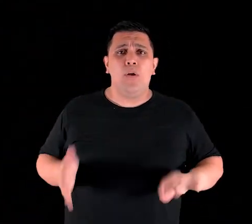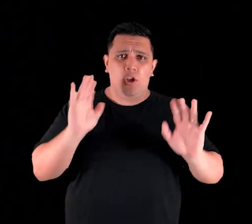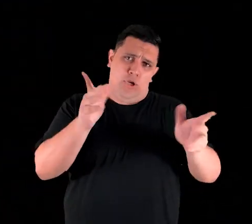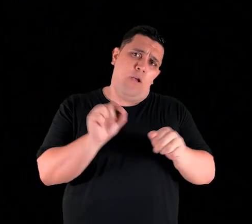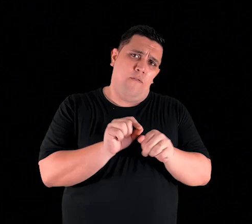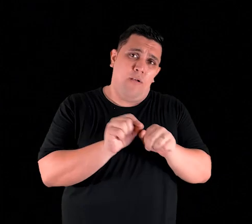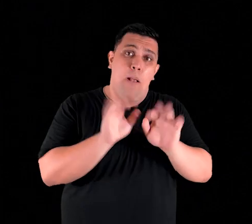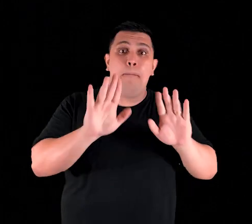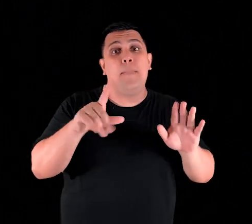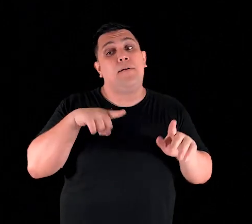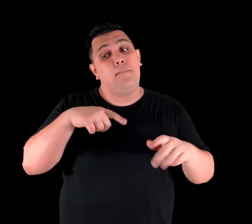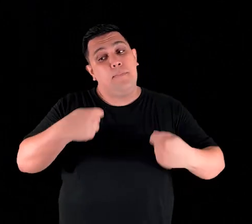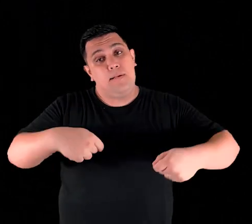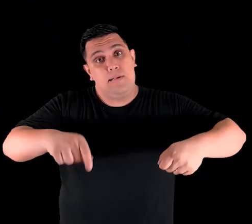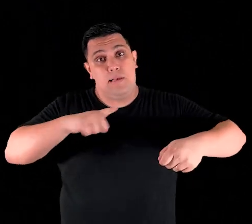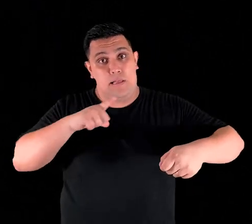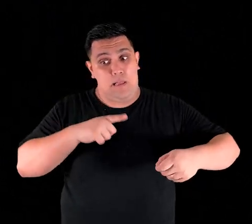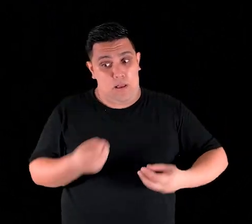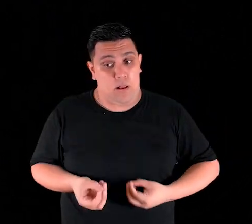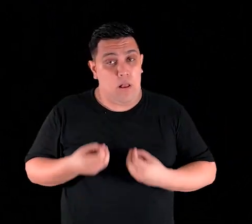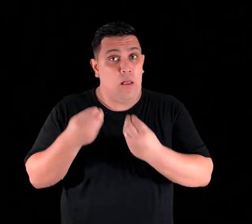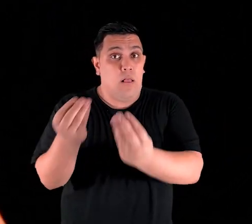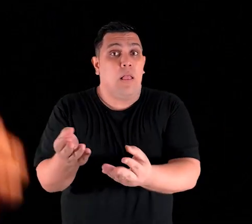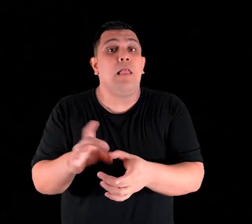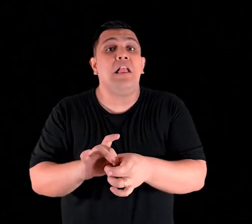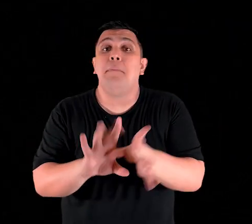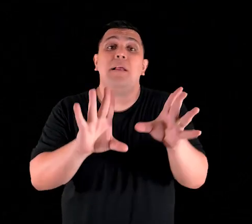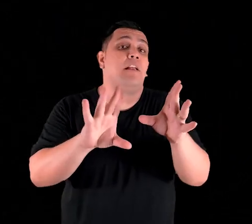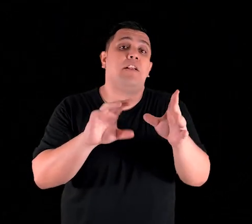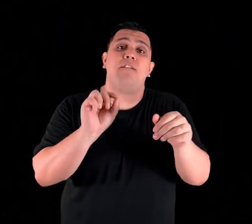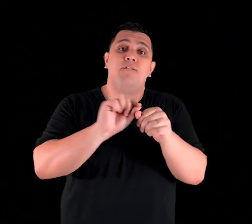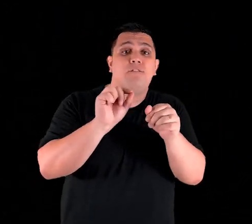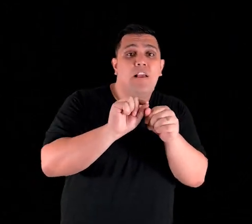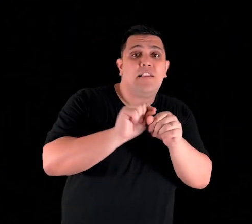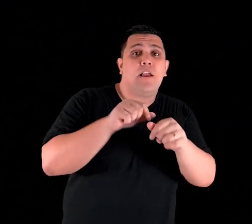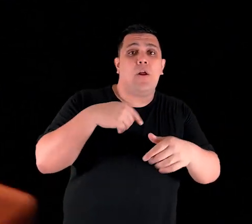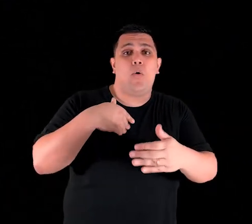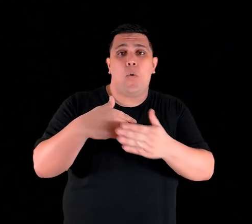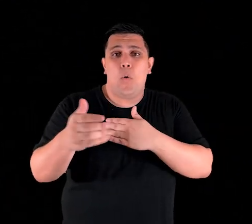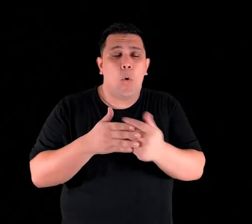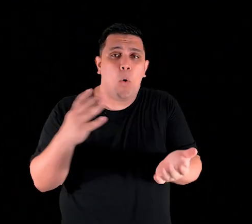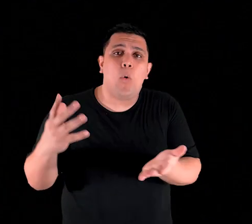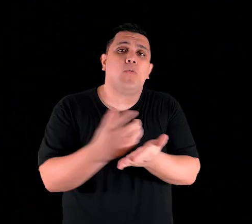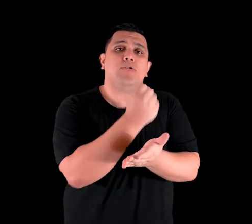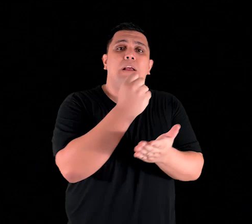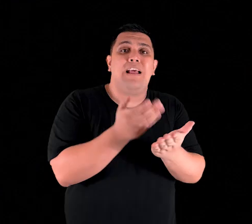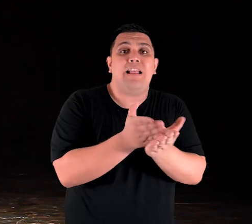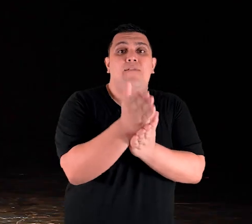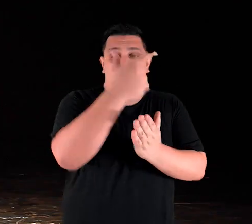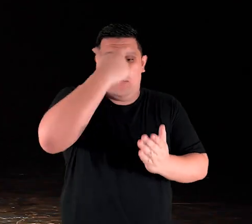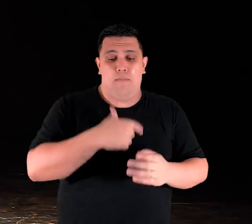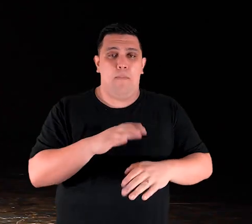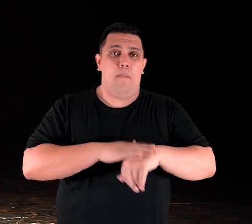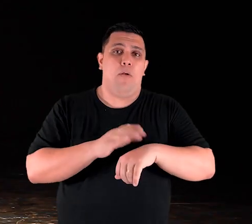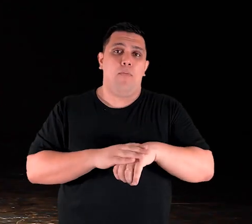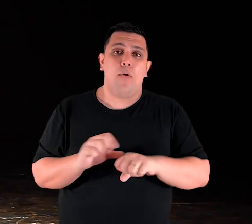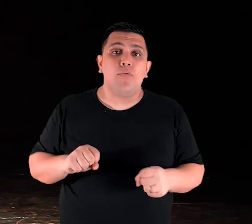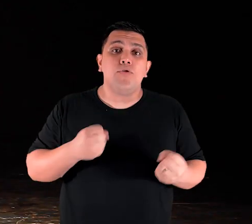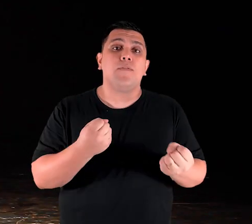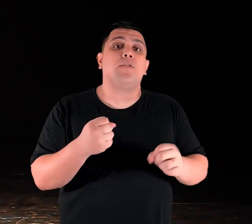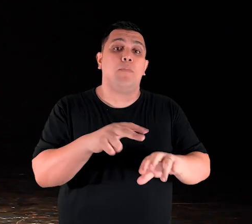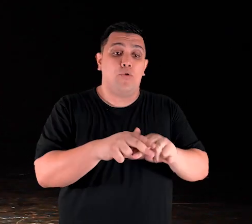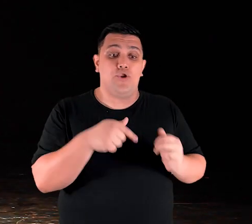dê a liberdade a quem quer de fazer, conquistar, trabalhar através dos seus esforços. Para isso,